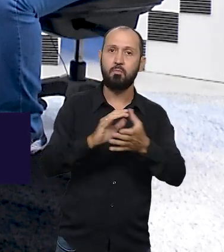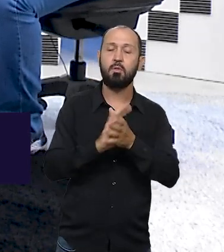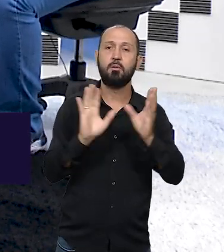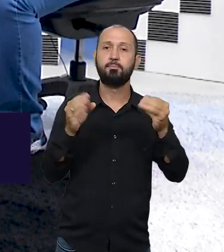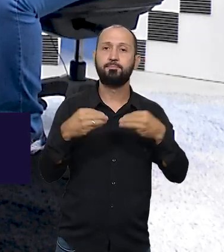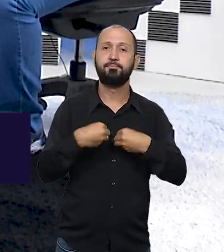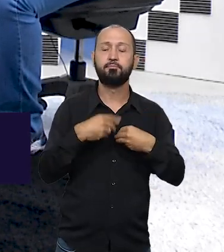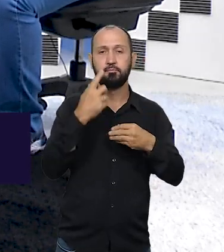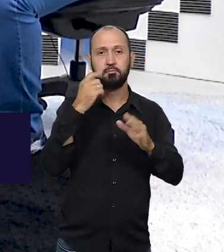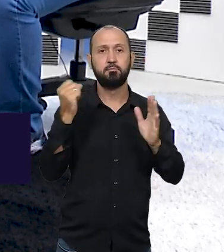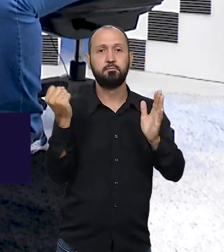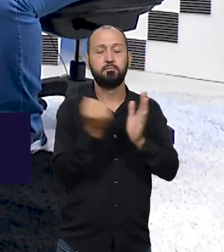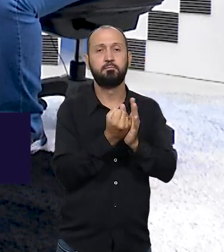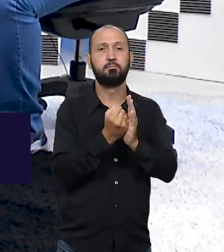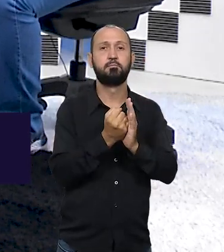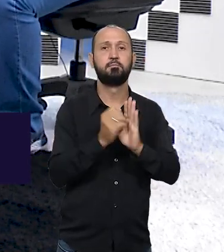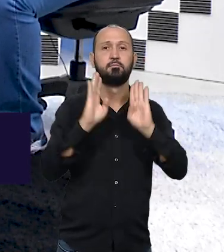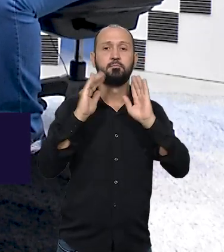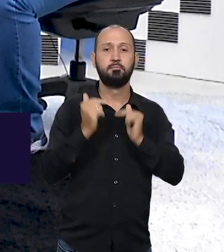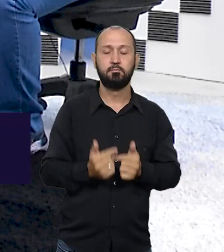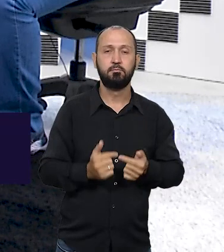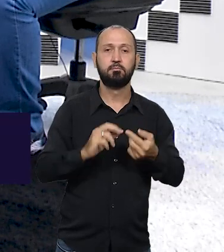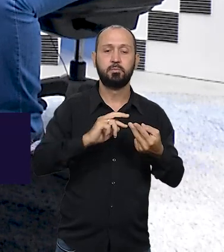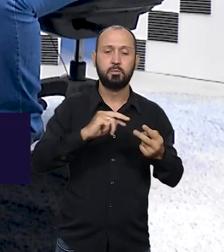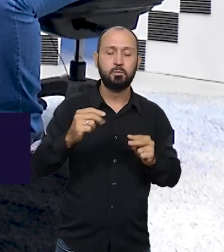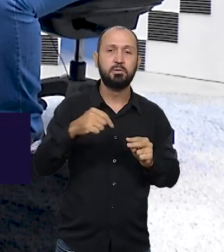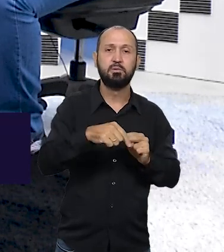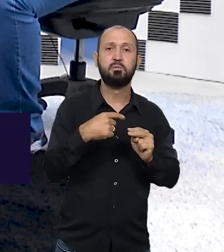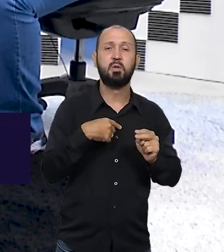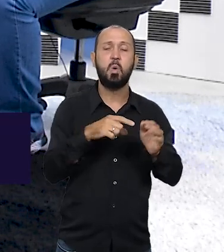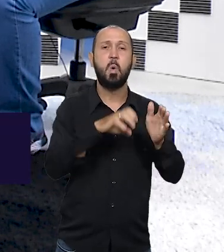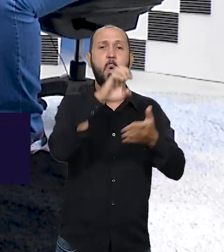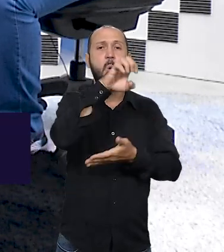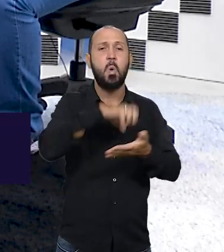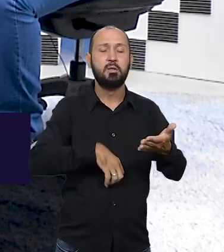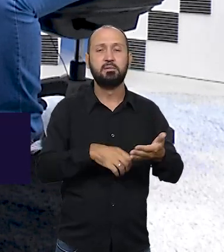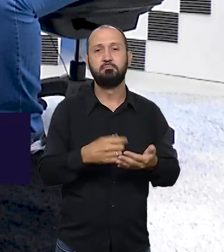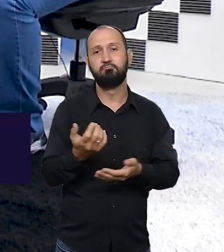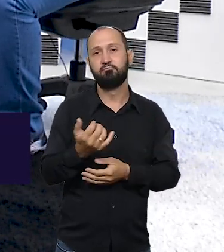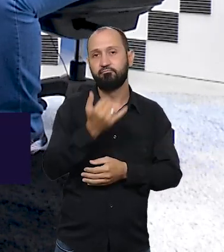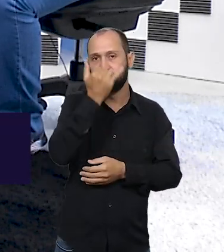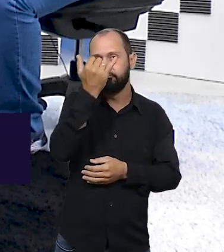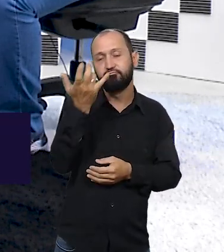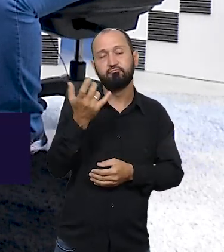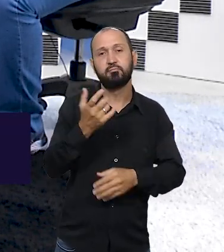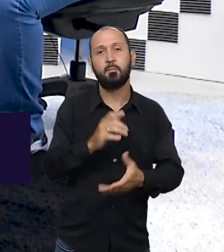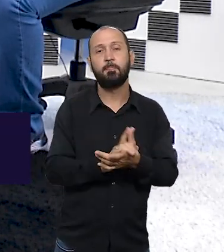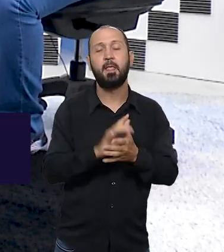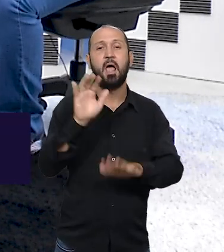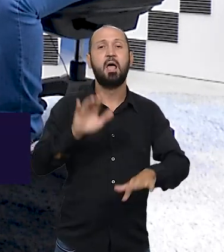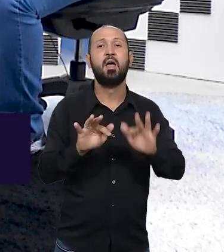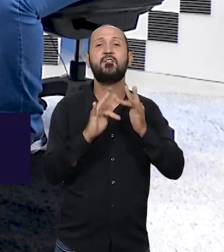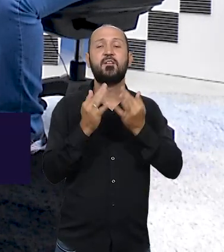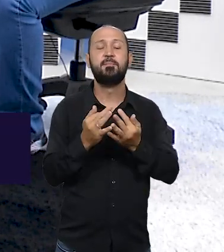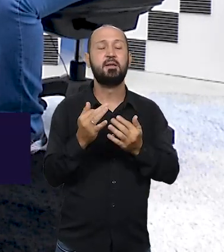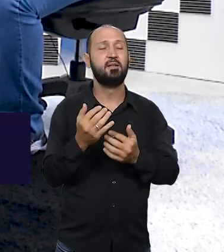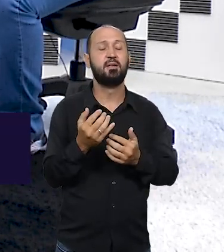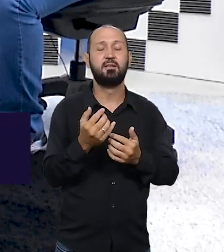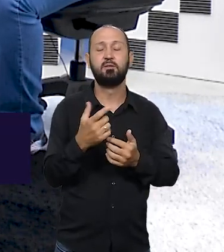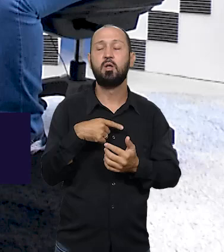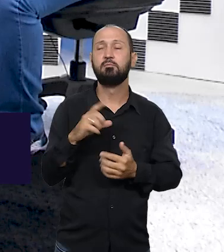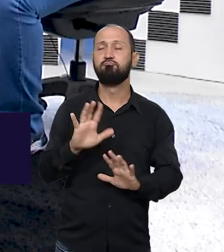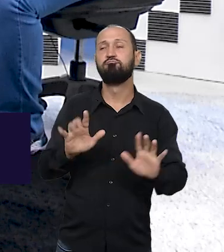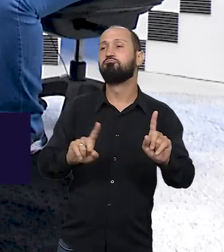o autismo ele não tem um marcador biológico, não é um exame, né? Infelizmente, as famílias, muitas das vezes,